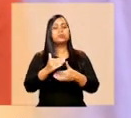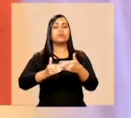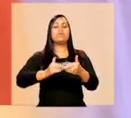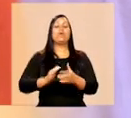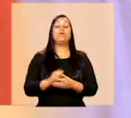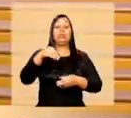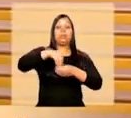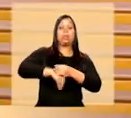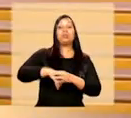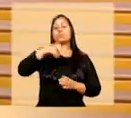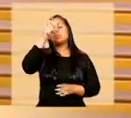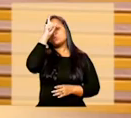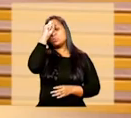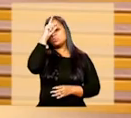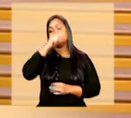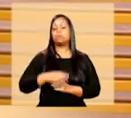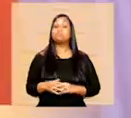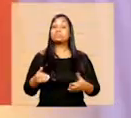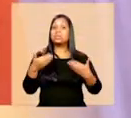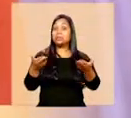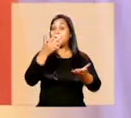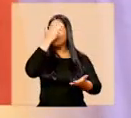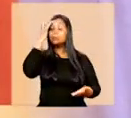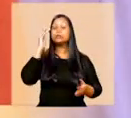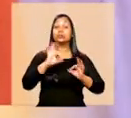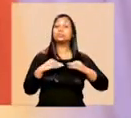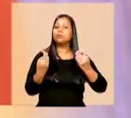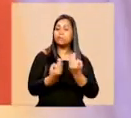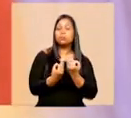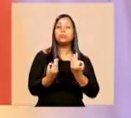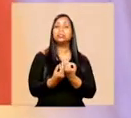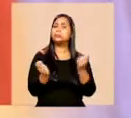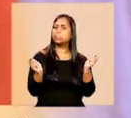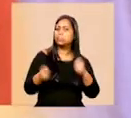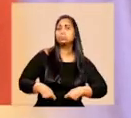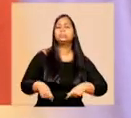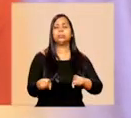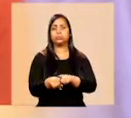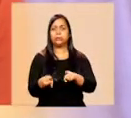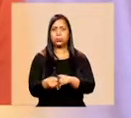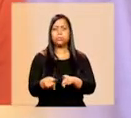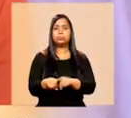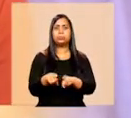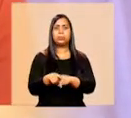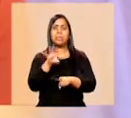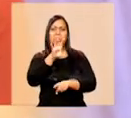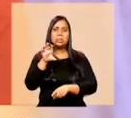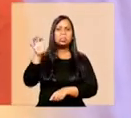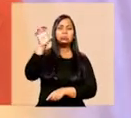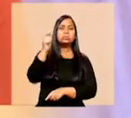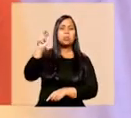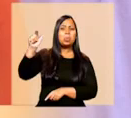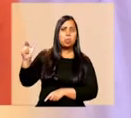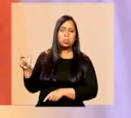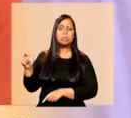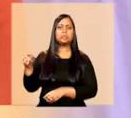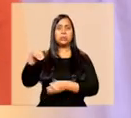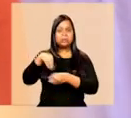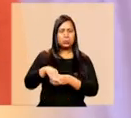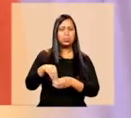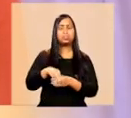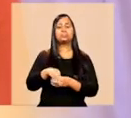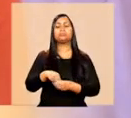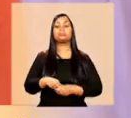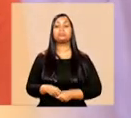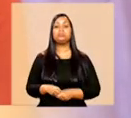dos seus hospitais. E conseguimos oferecer para as pessoas, para as famílias, essa possibilidade também em outras regiões, né? Dentro da nossa